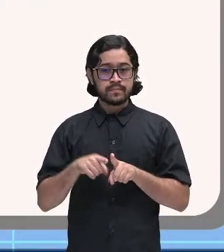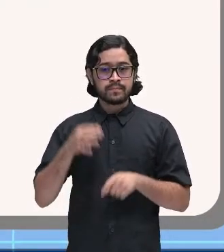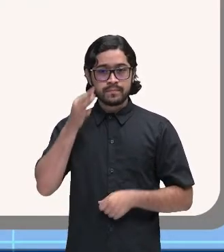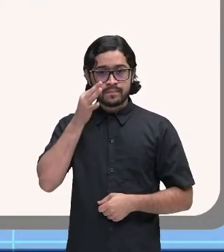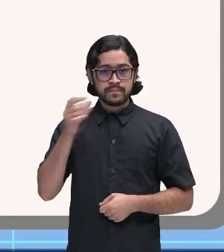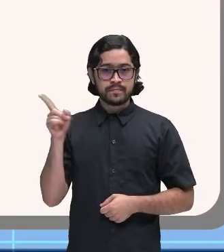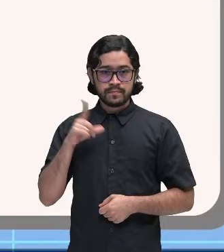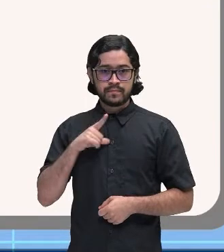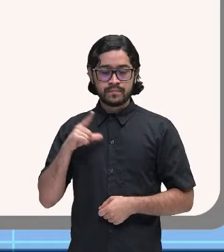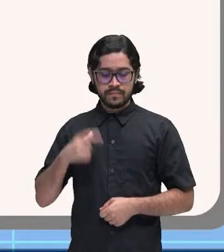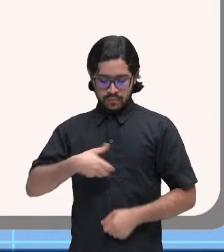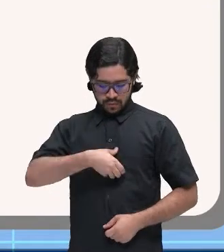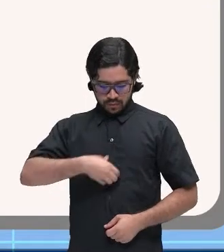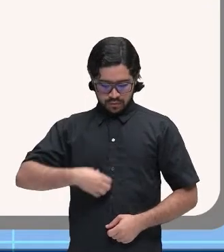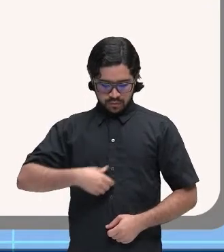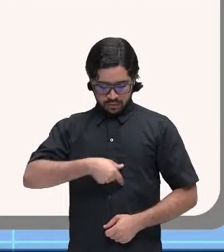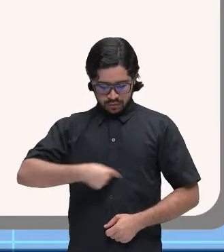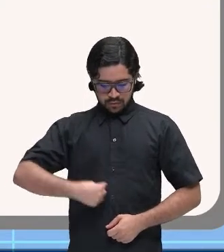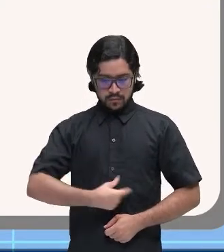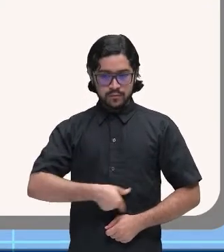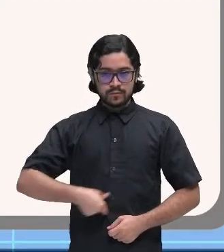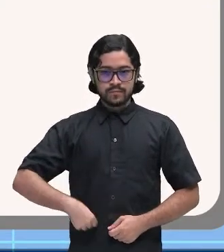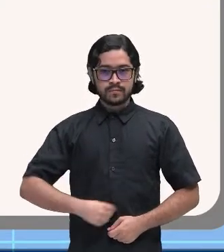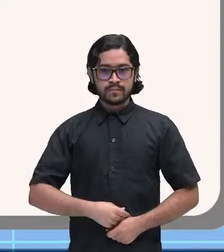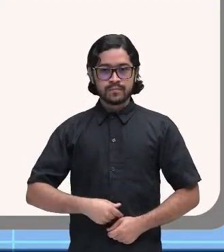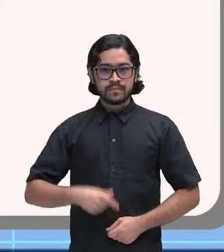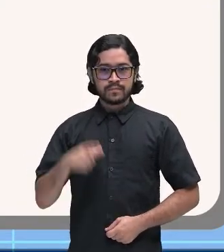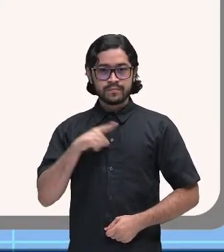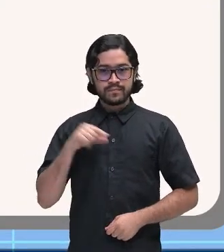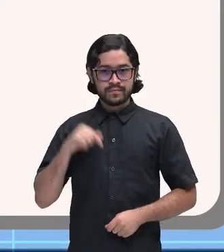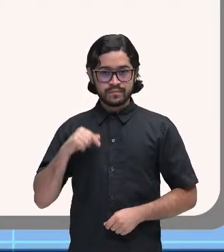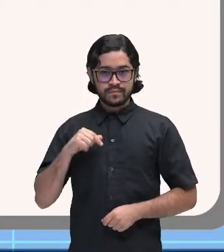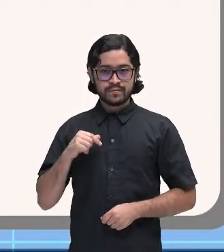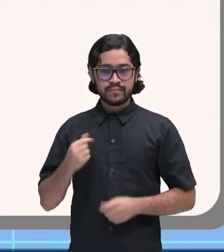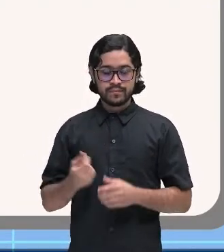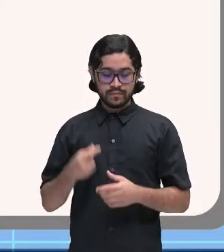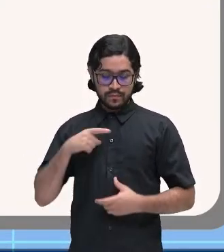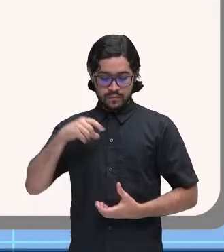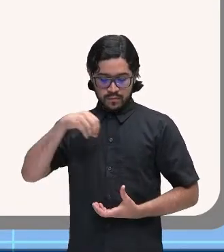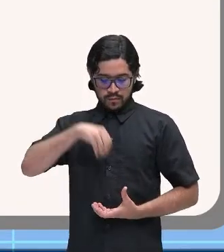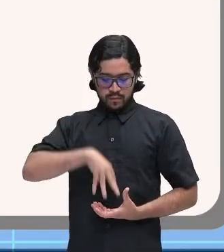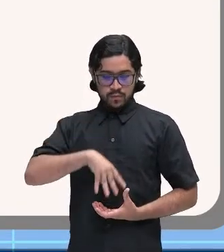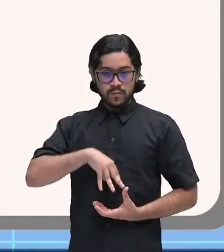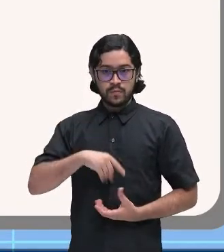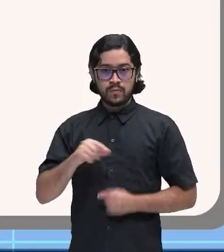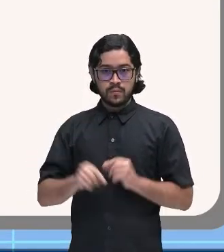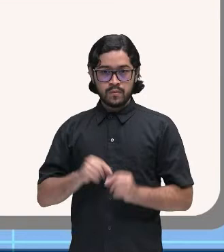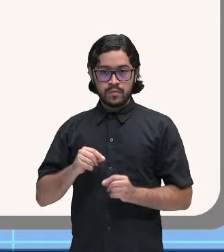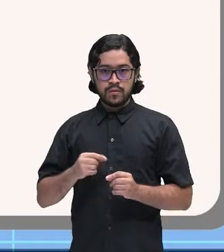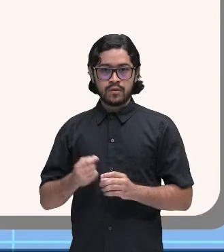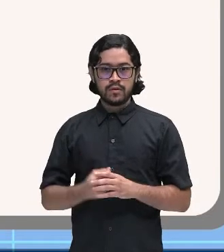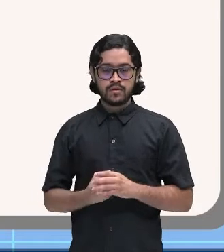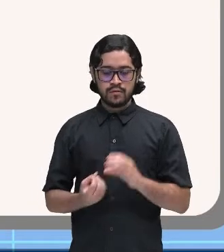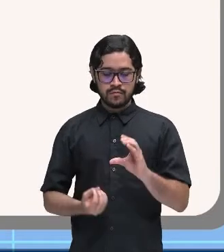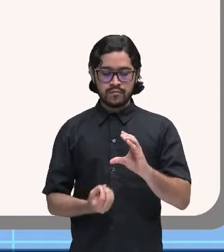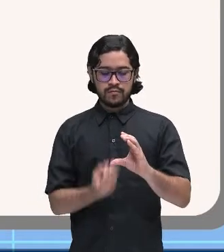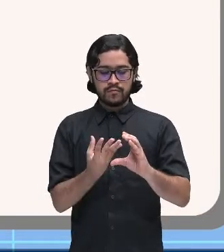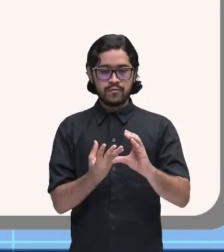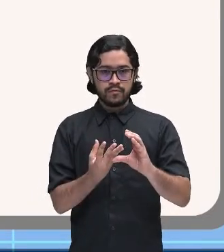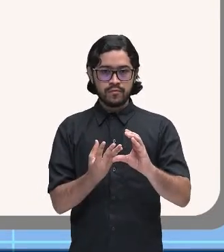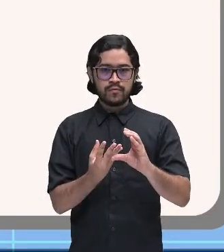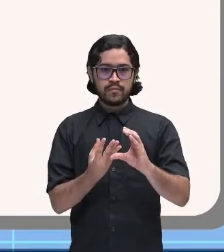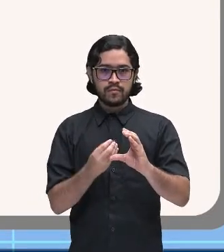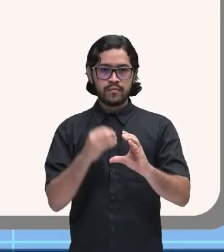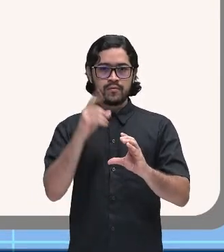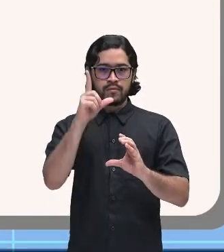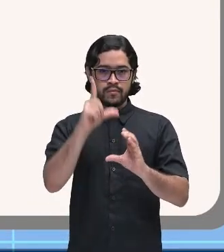intestino delgado no duodeno, né? Nós temos o lançamento de suco pancreático e a bile, né? Que é gerada